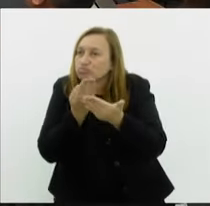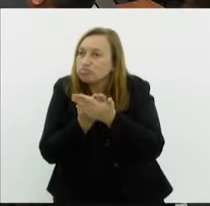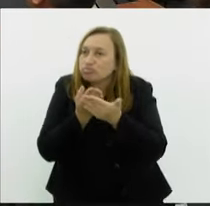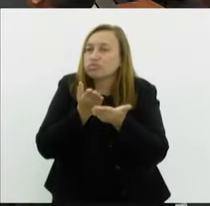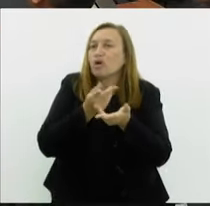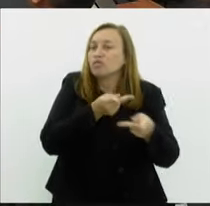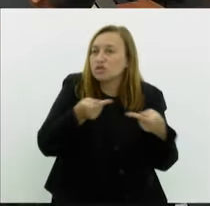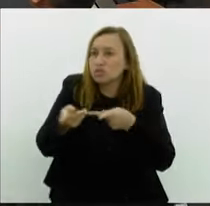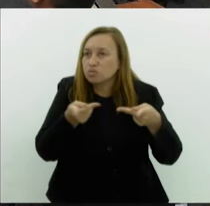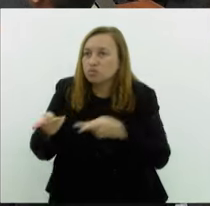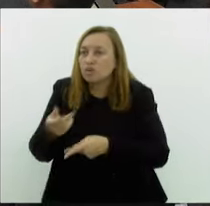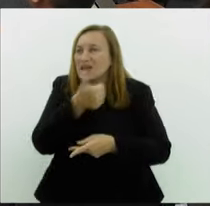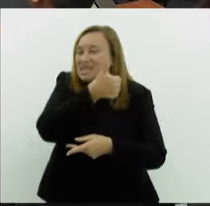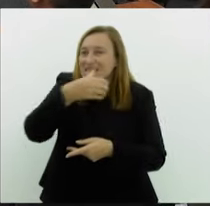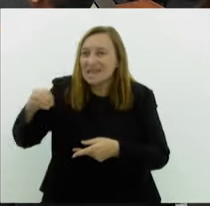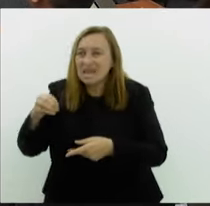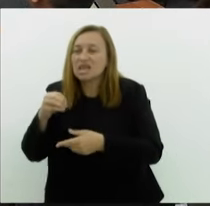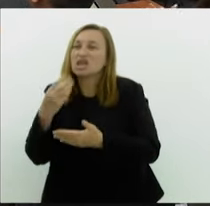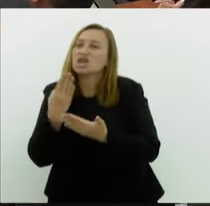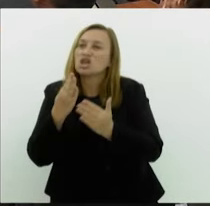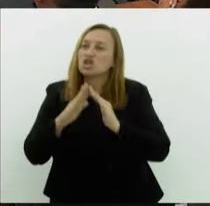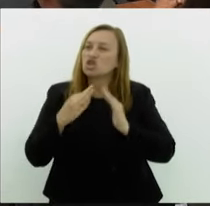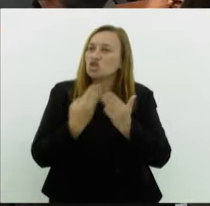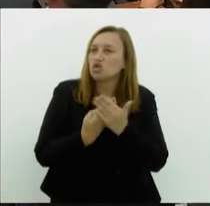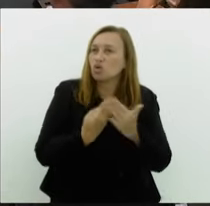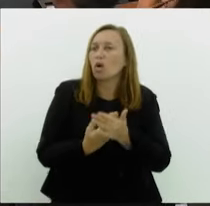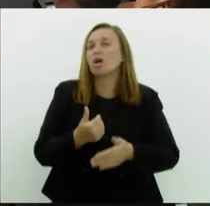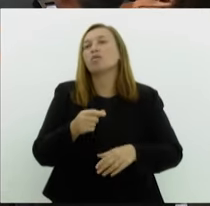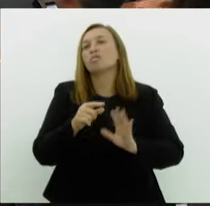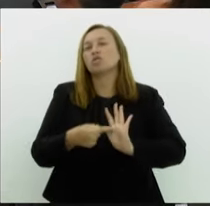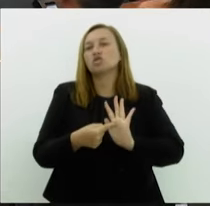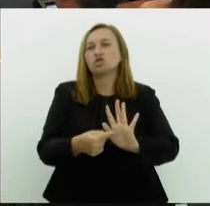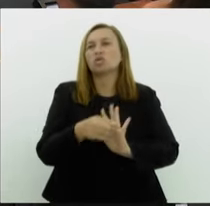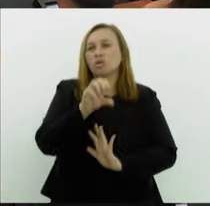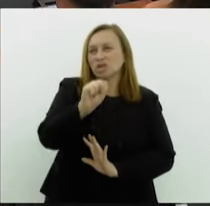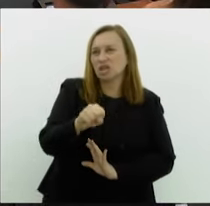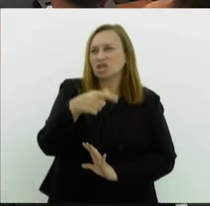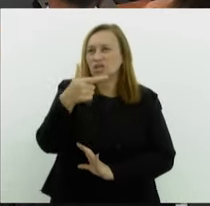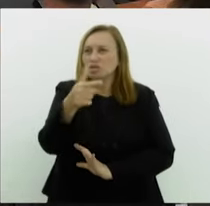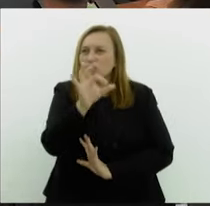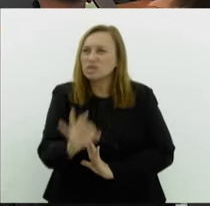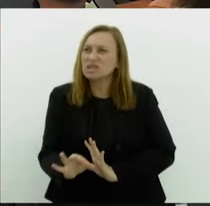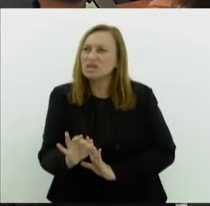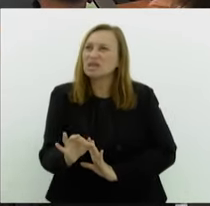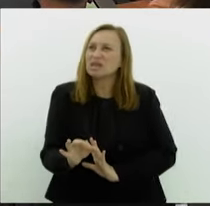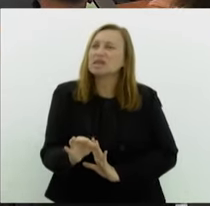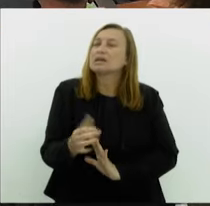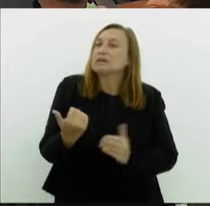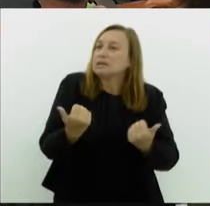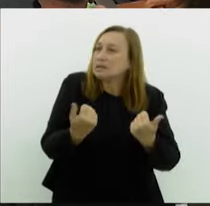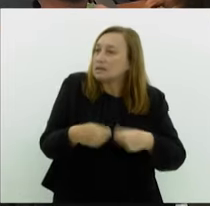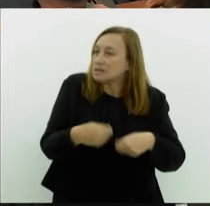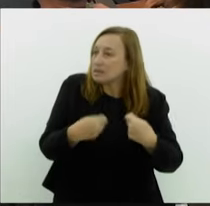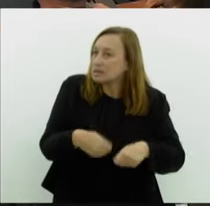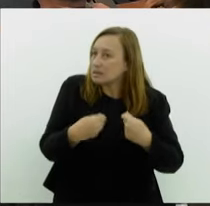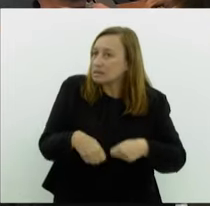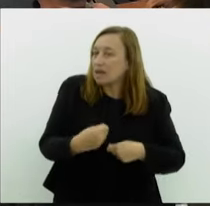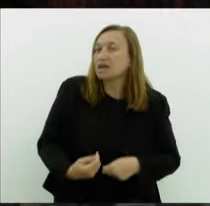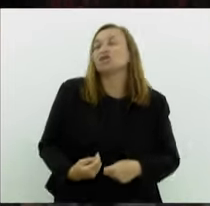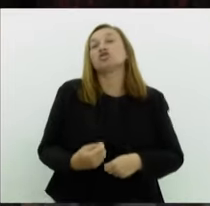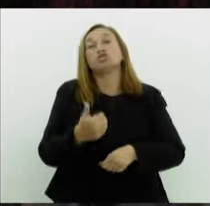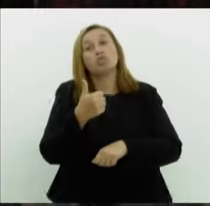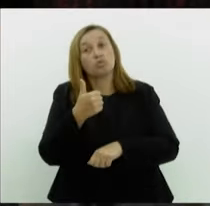de 100 escolas e mostrando que 82% delas tem pelo menos carência de algum